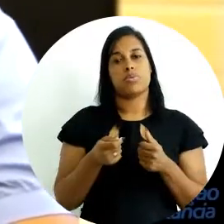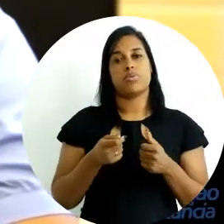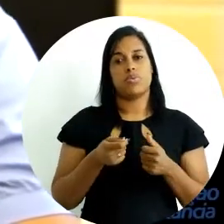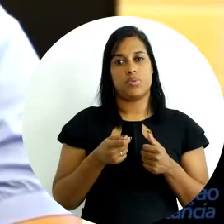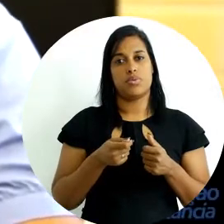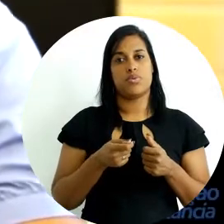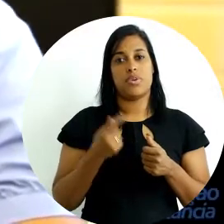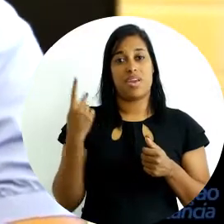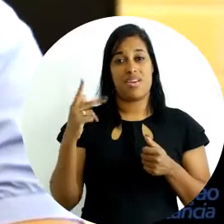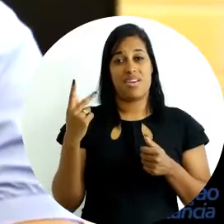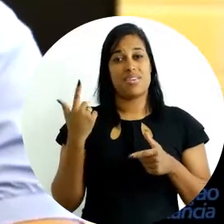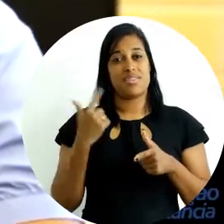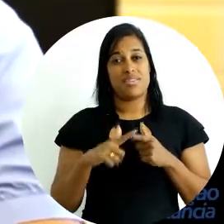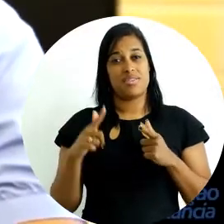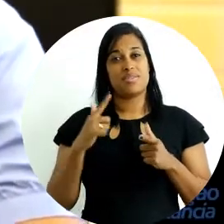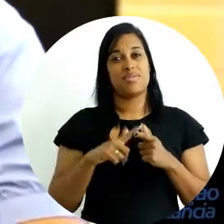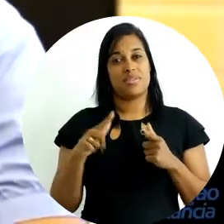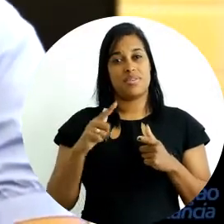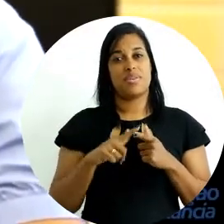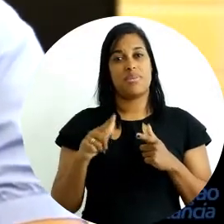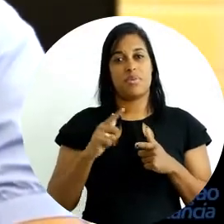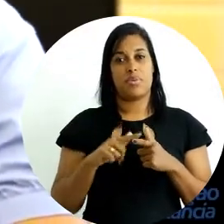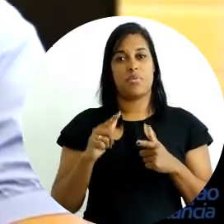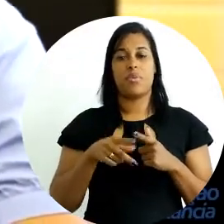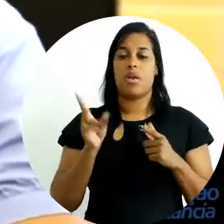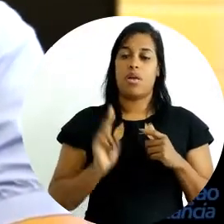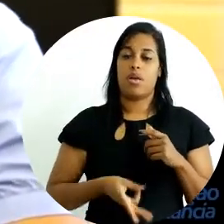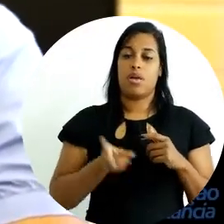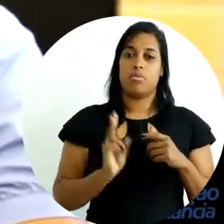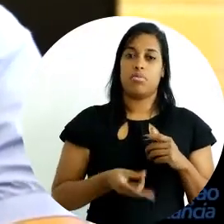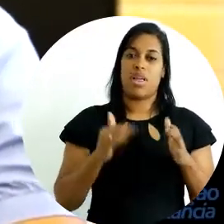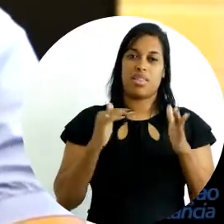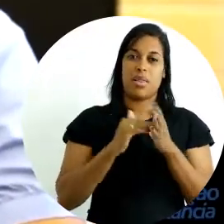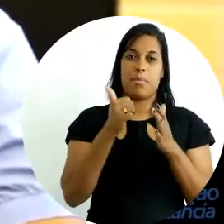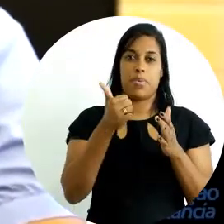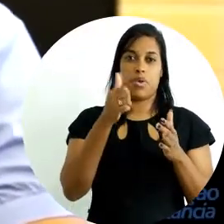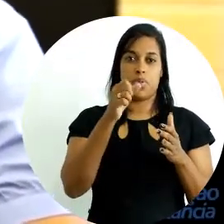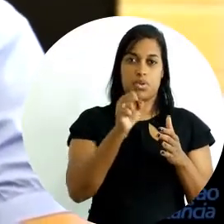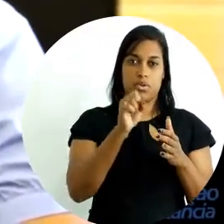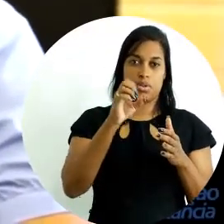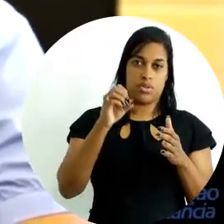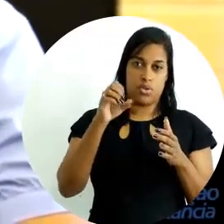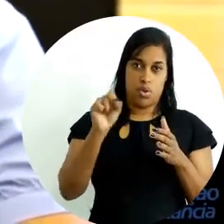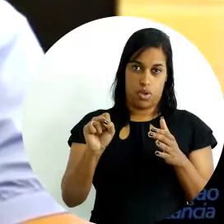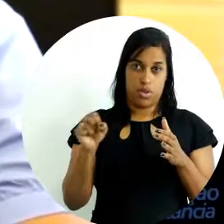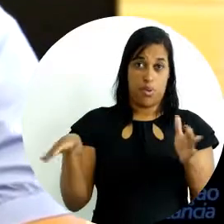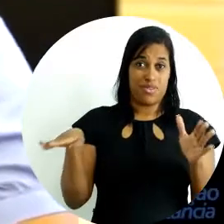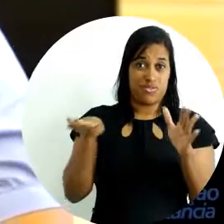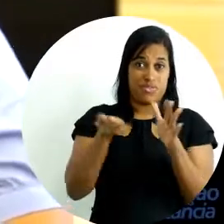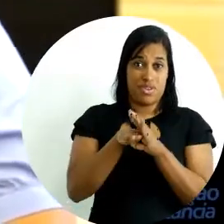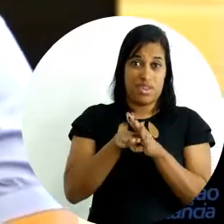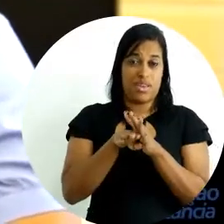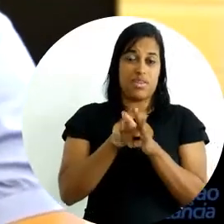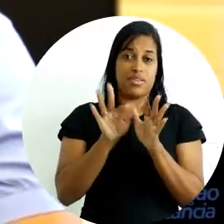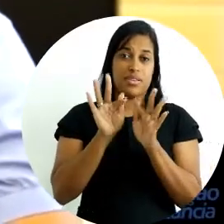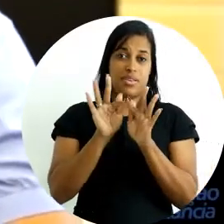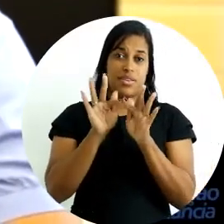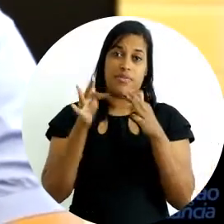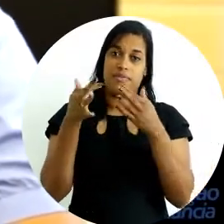conteúdos. Essa situação, ela vai permanecer até 1808, com a